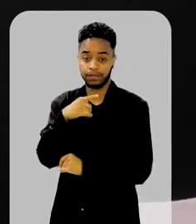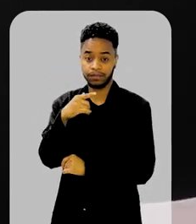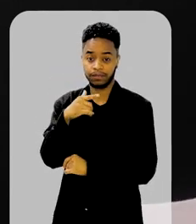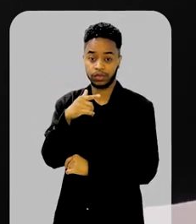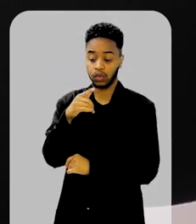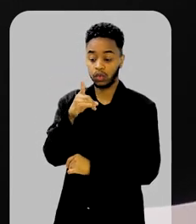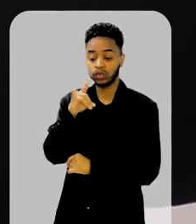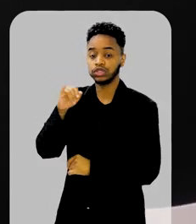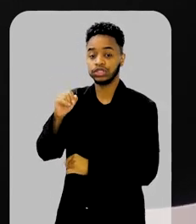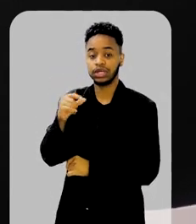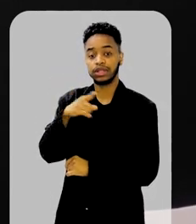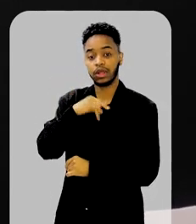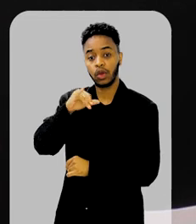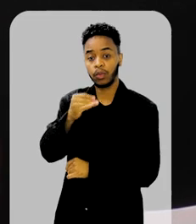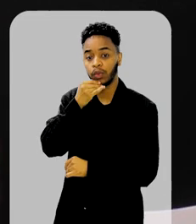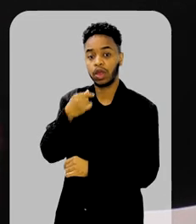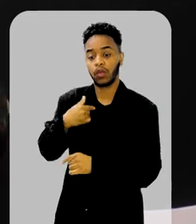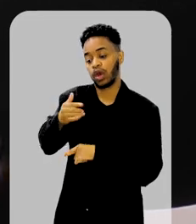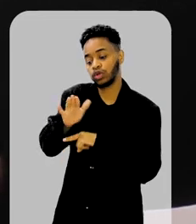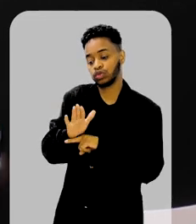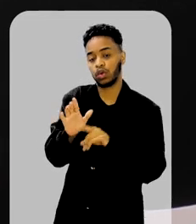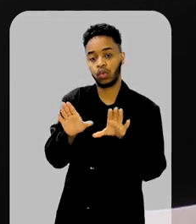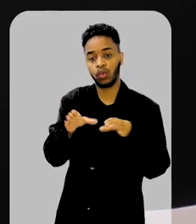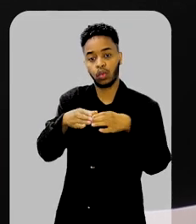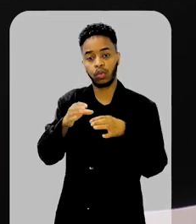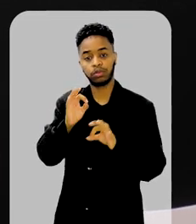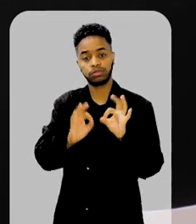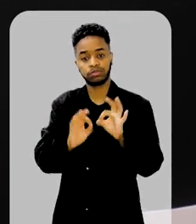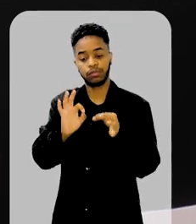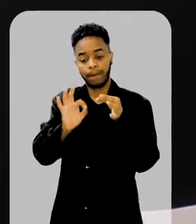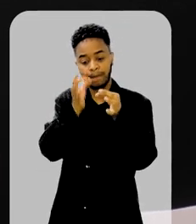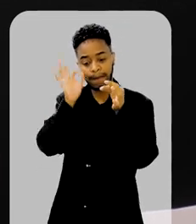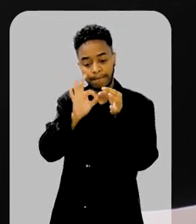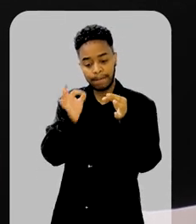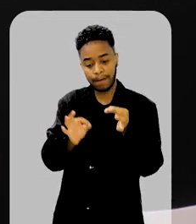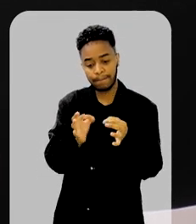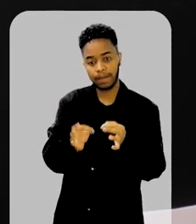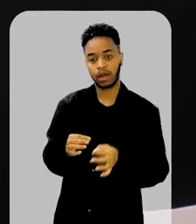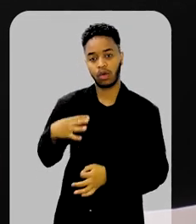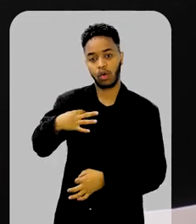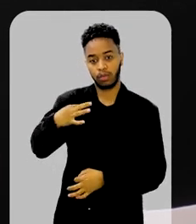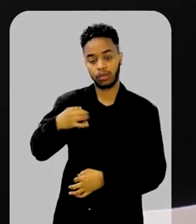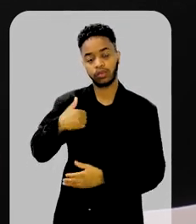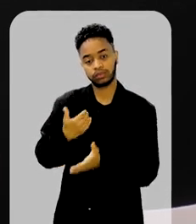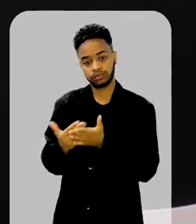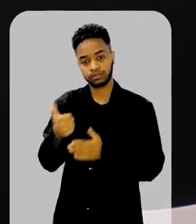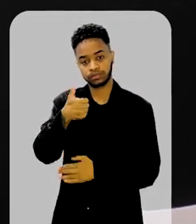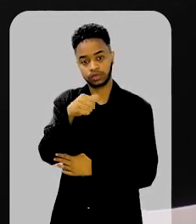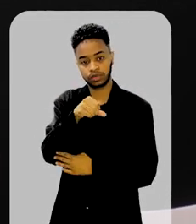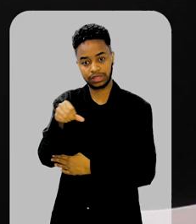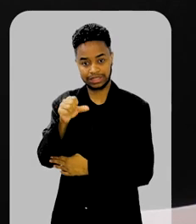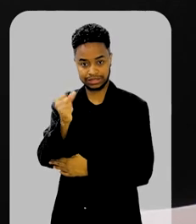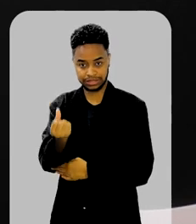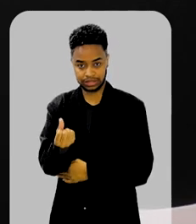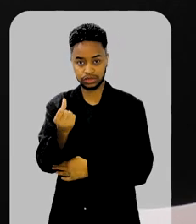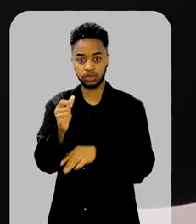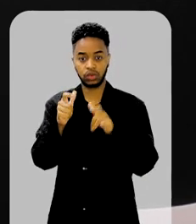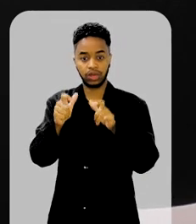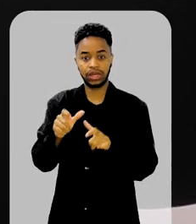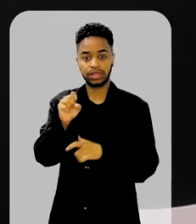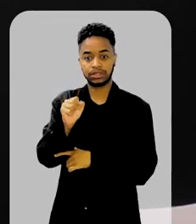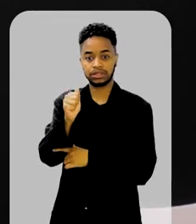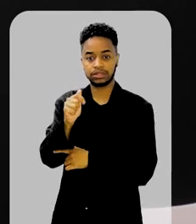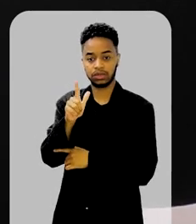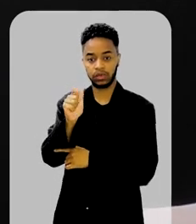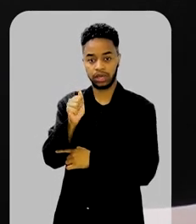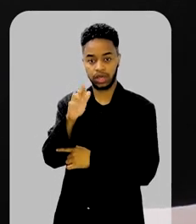uma oportunidade para eu poder ajudar um atelier a finalizar figurinos e eu fui eu começo em 96 no Salgueiro com que